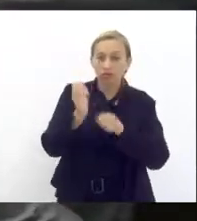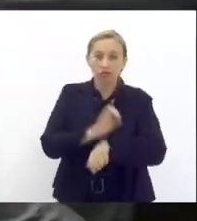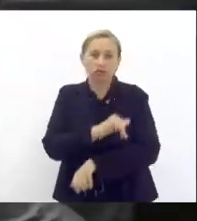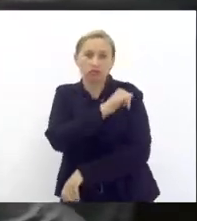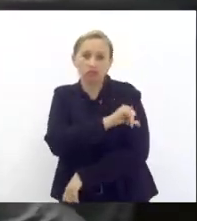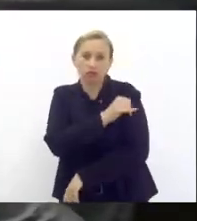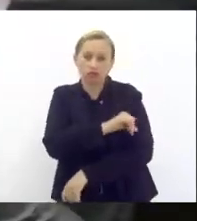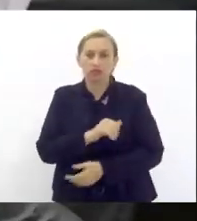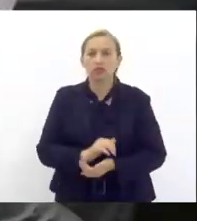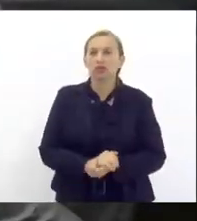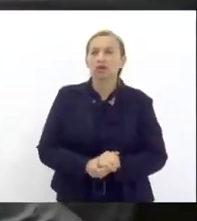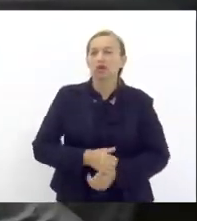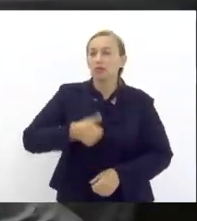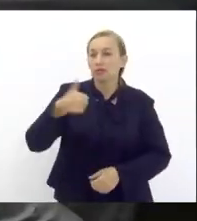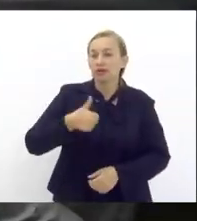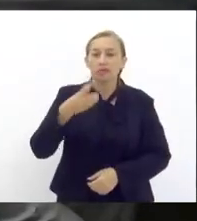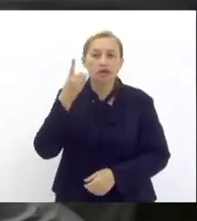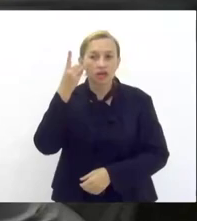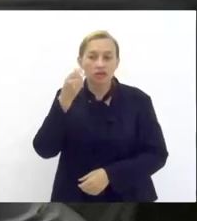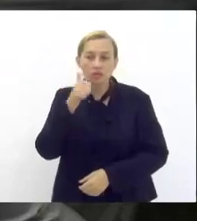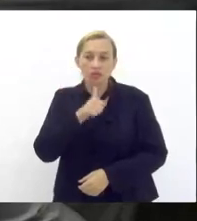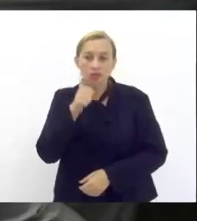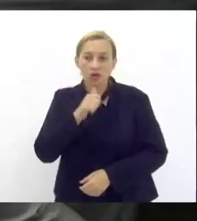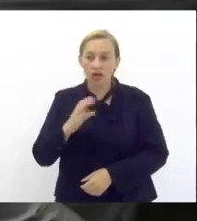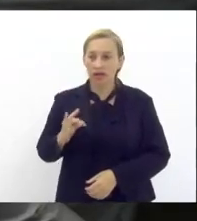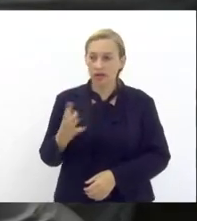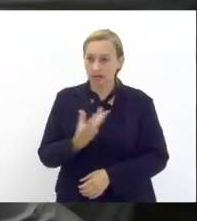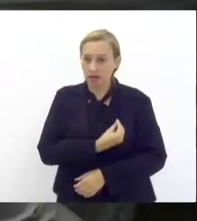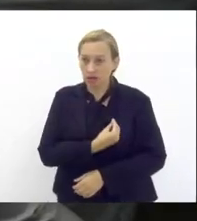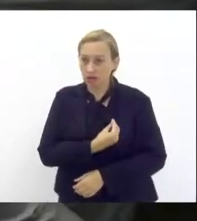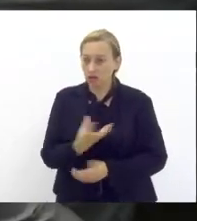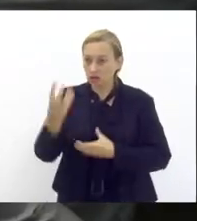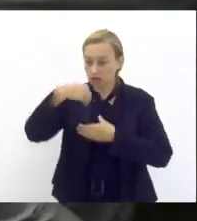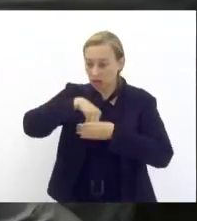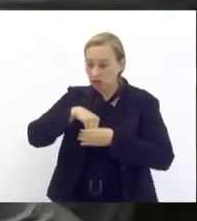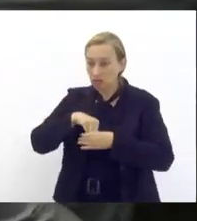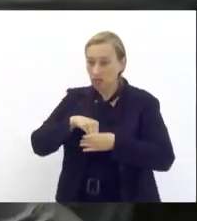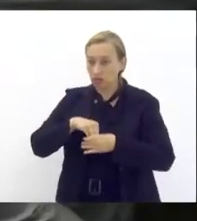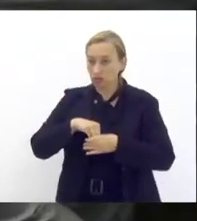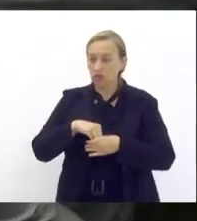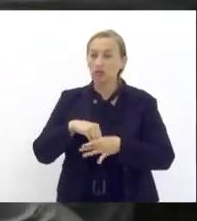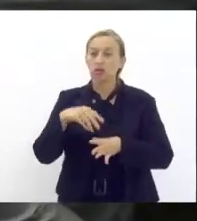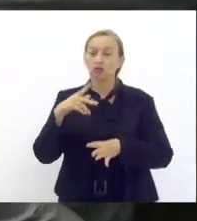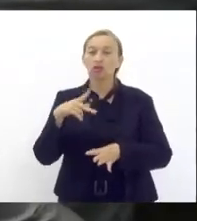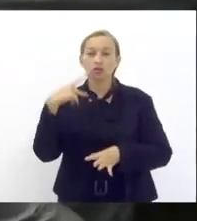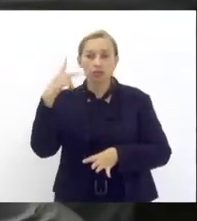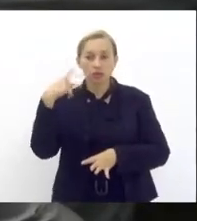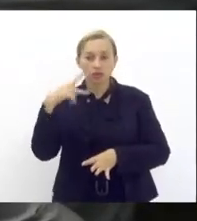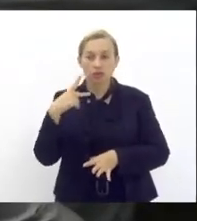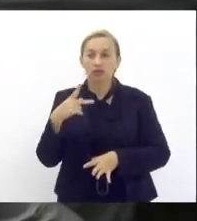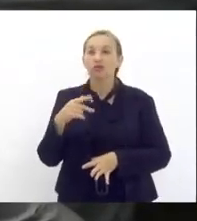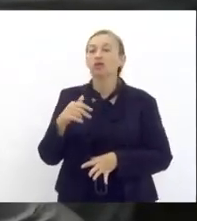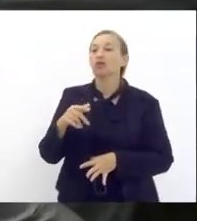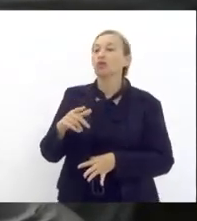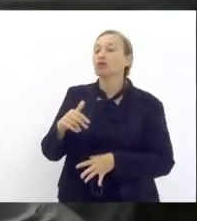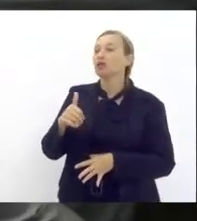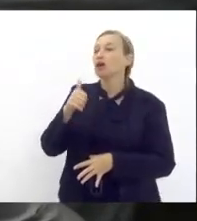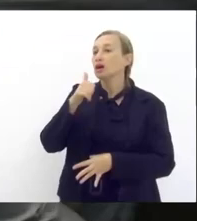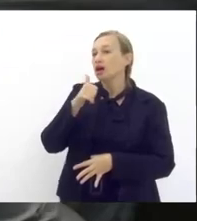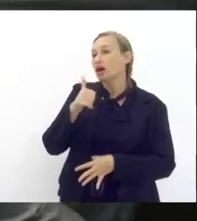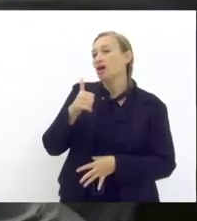Janeiro conta com a primeira mulher transexual dentro do seu corpo de parlamentares, conta com a senhora, que é uma mulher